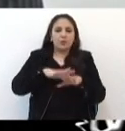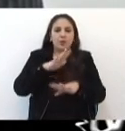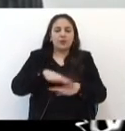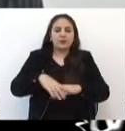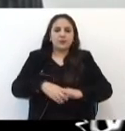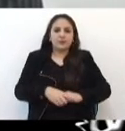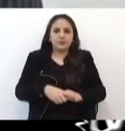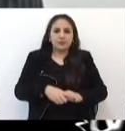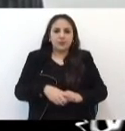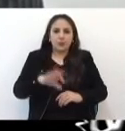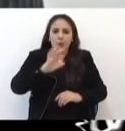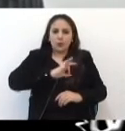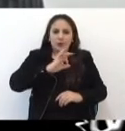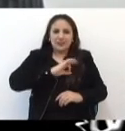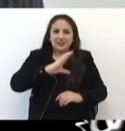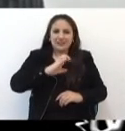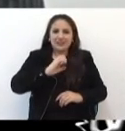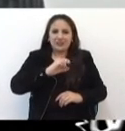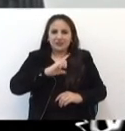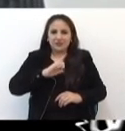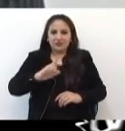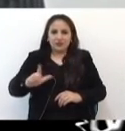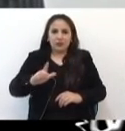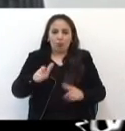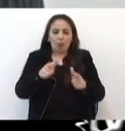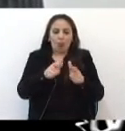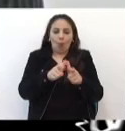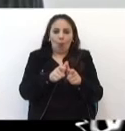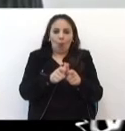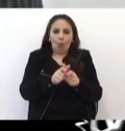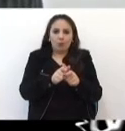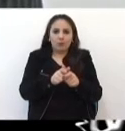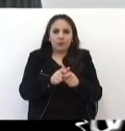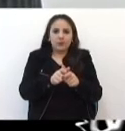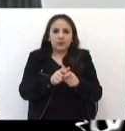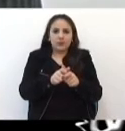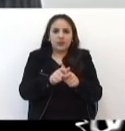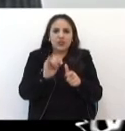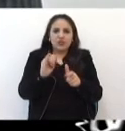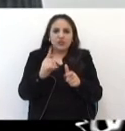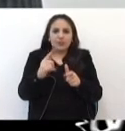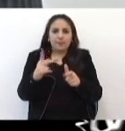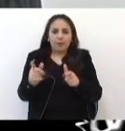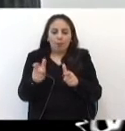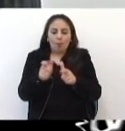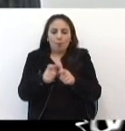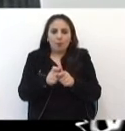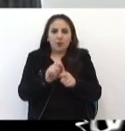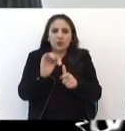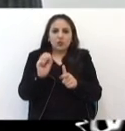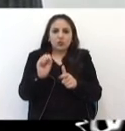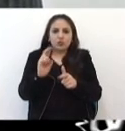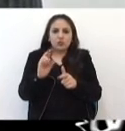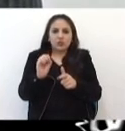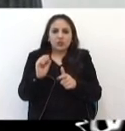ruas. Polícia Civil com o efetivo também desse tamanho, a brigada desse tamanho, o IGP desse tamanho,